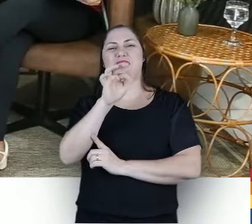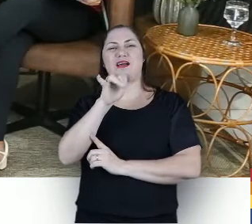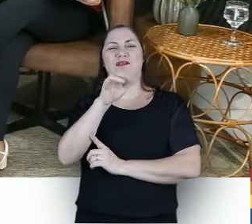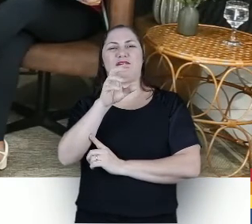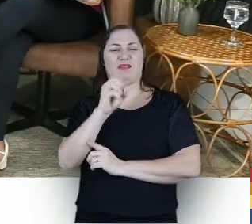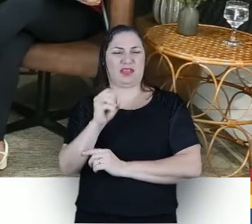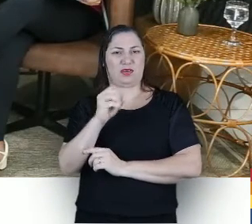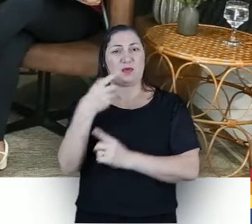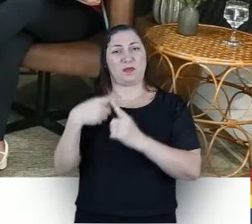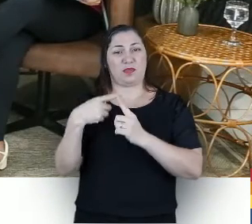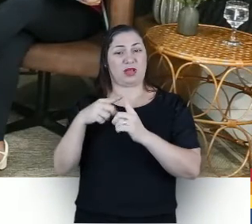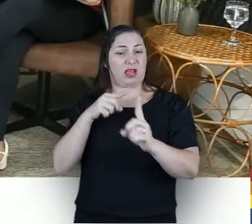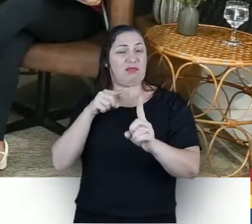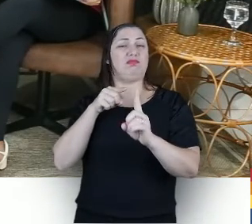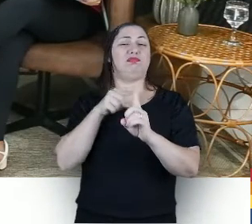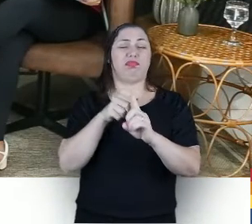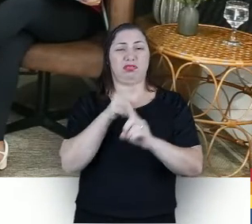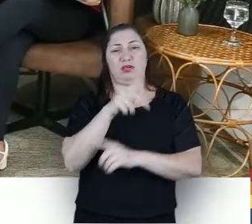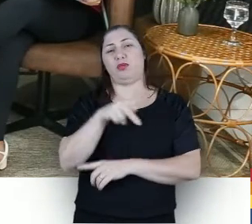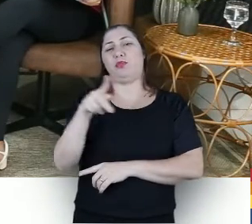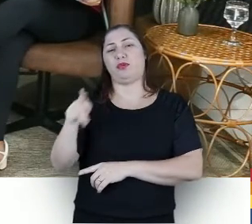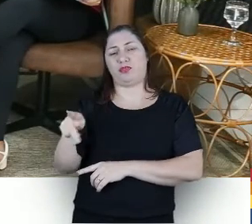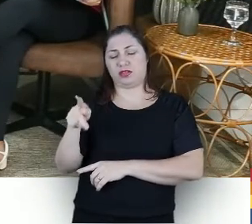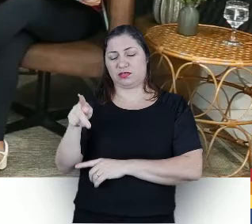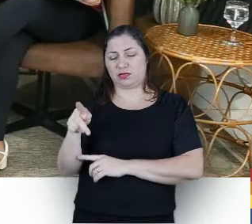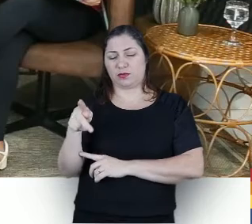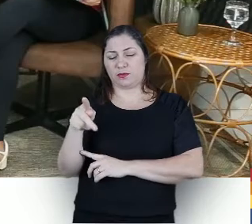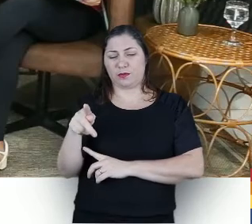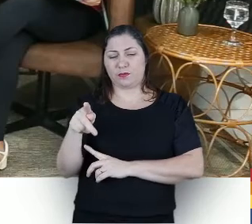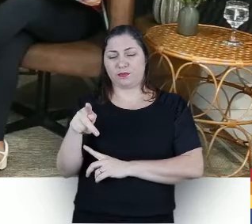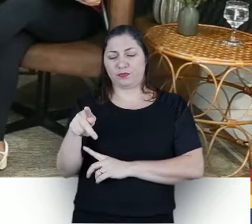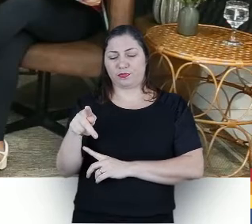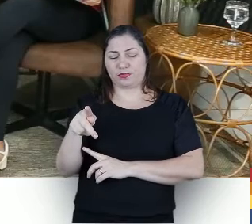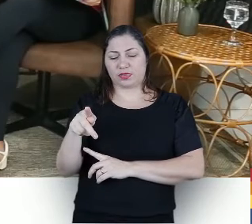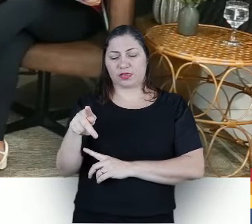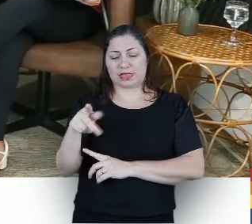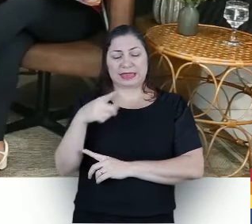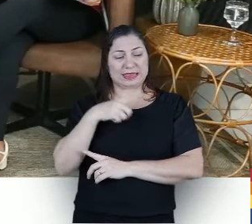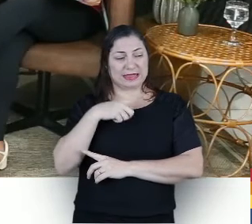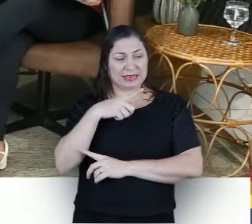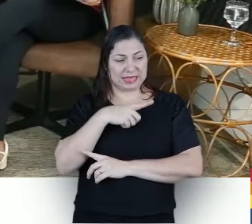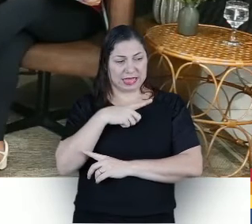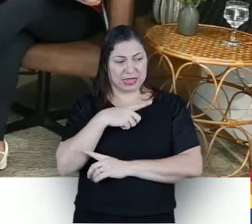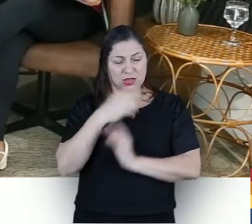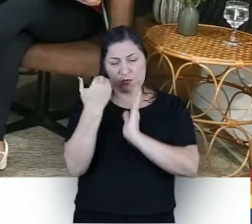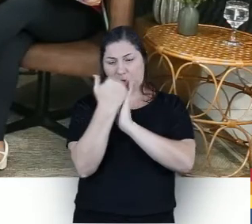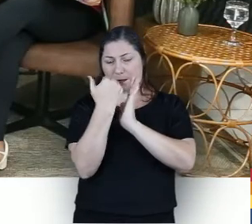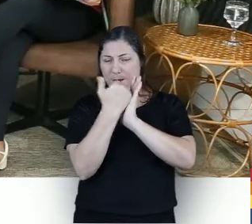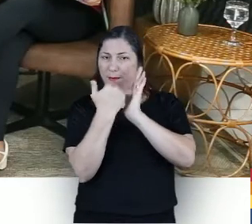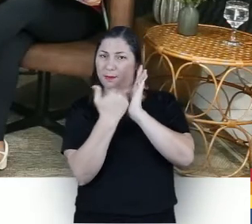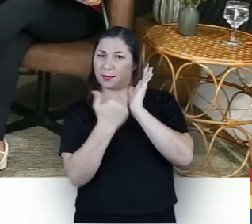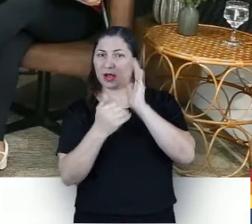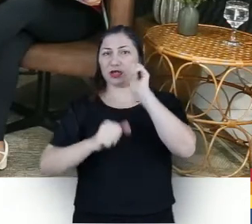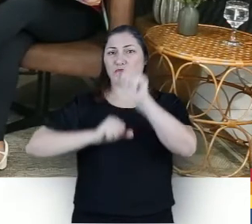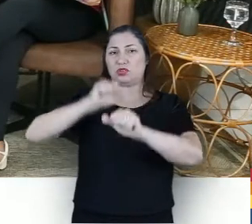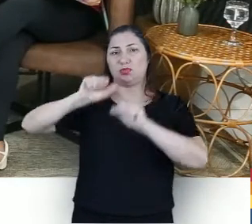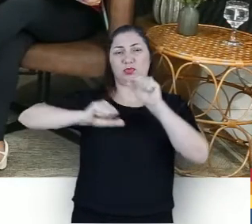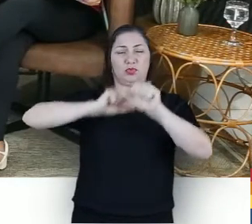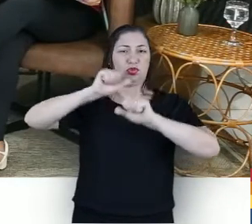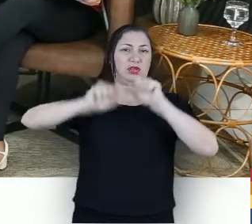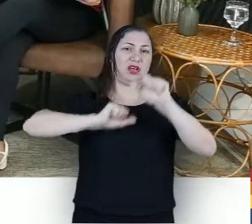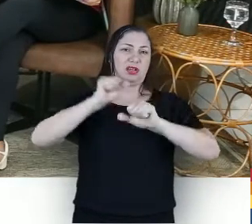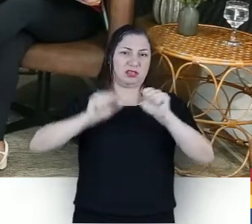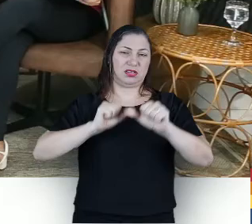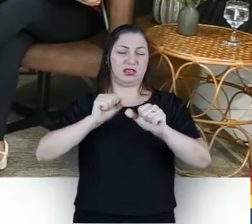ouço, né, pelas trocas que eu tenho com os meus colegas em relação às dificuldades, acho que a palavra desafio realmente não tem para onde fugir. A palavra é